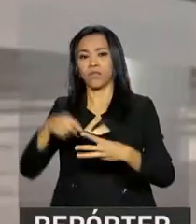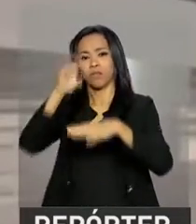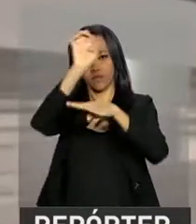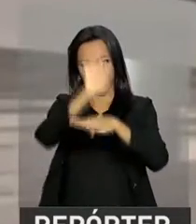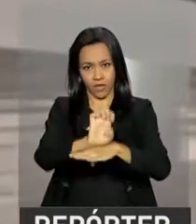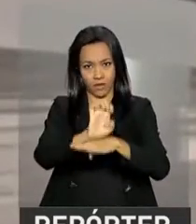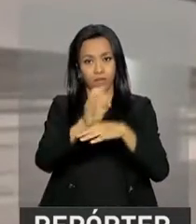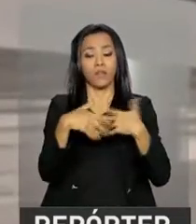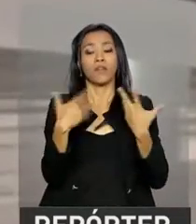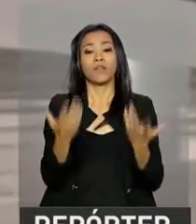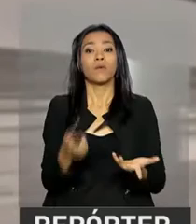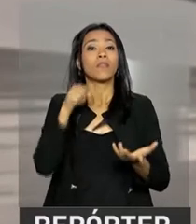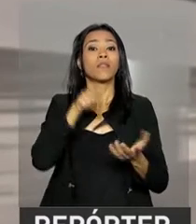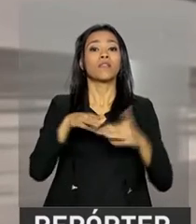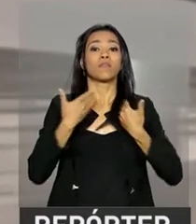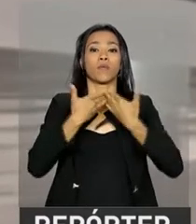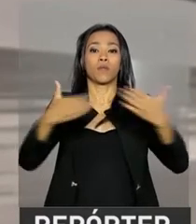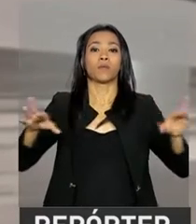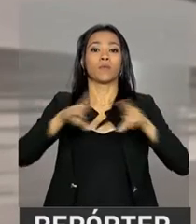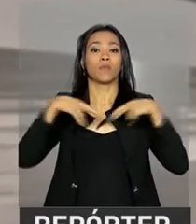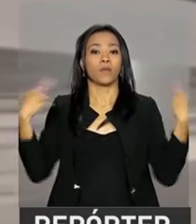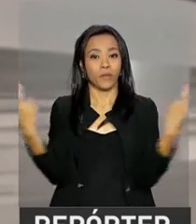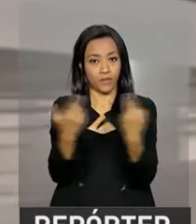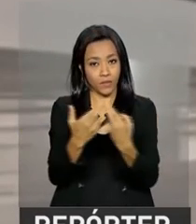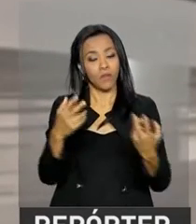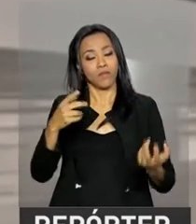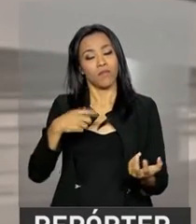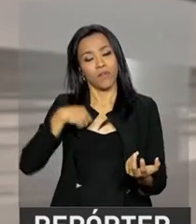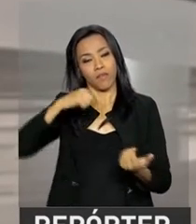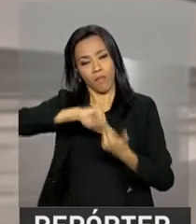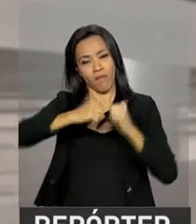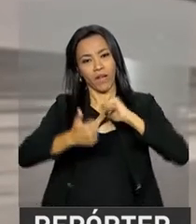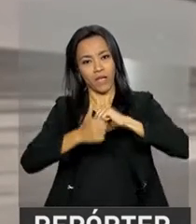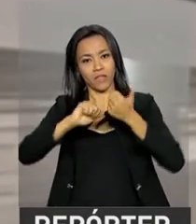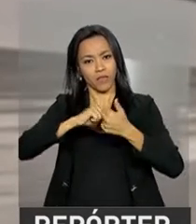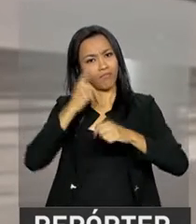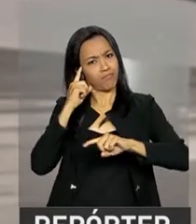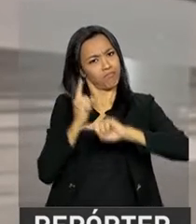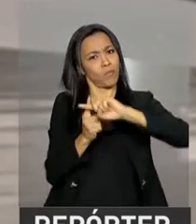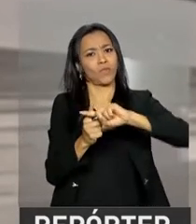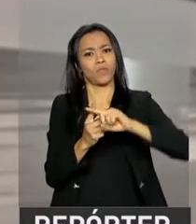abertura dessa reunião, o presidente Michel Temer fez um balanço positivo dos encontros.